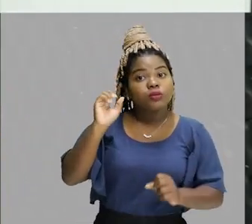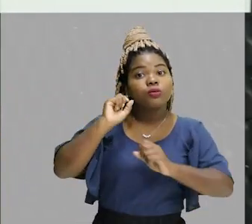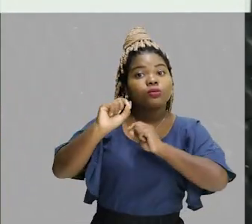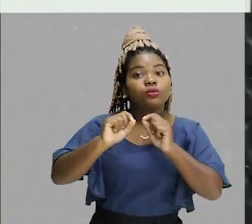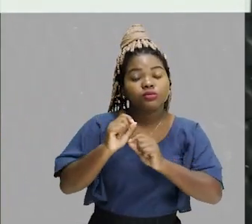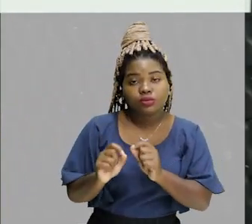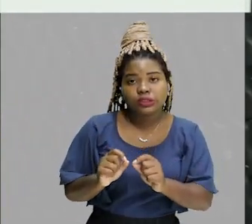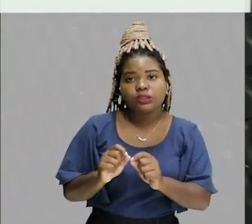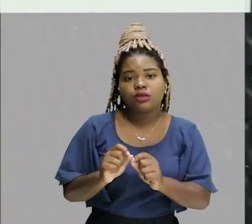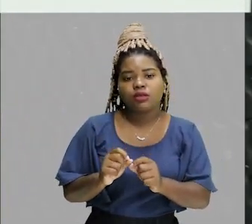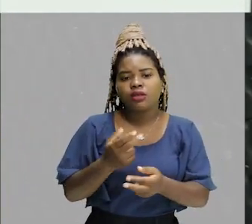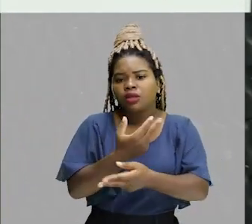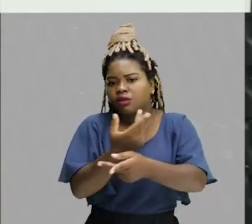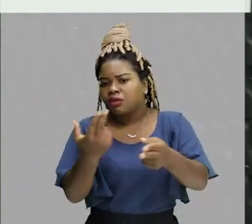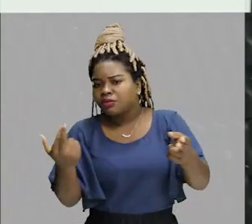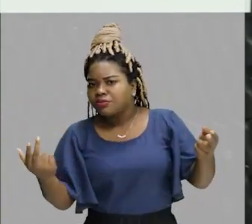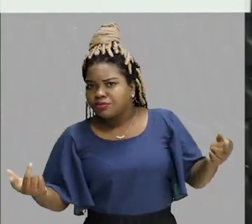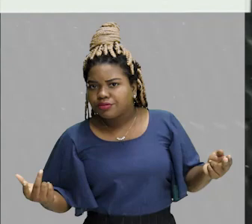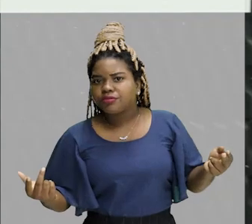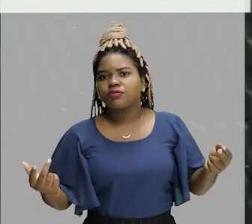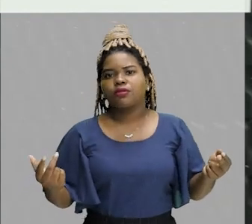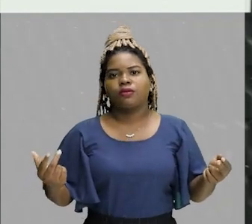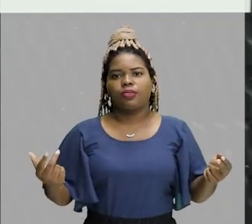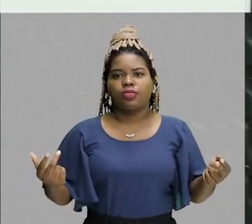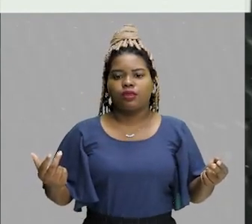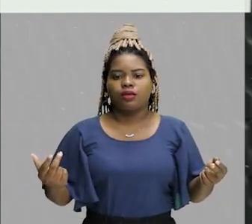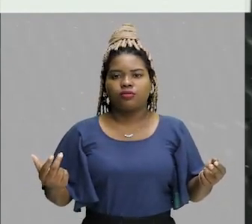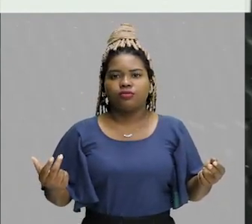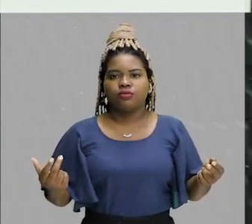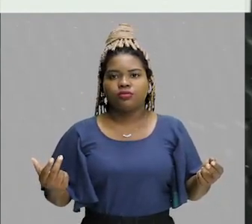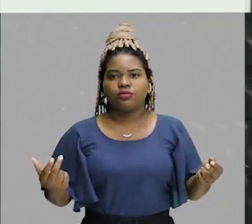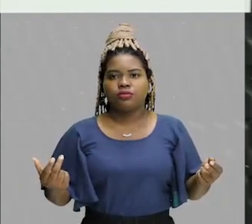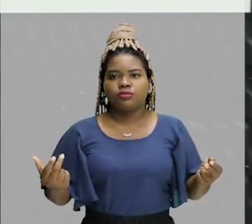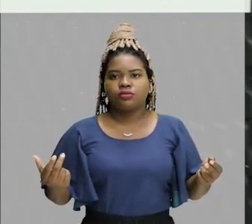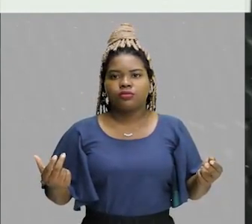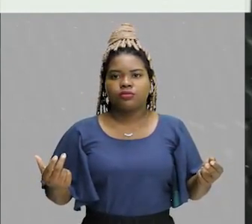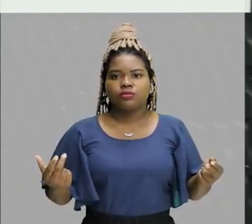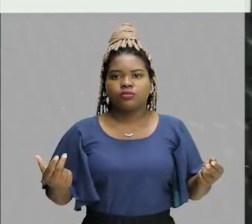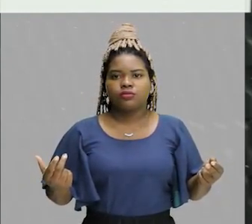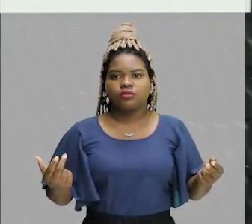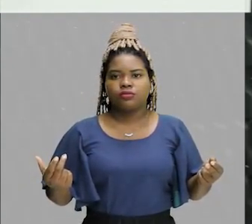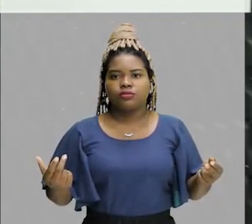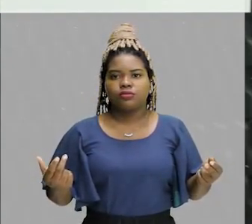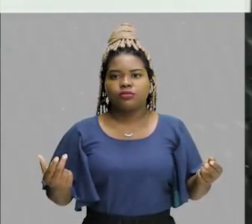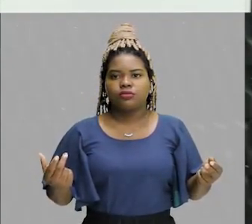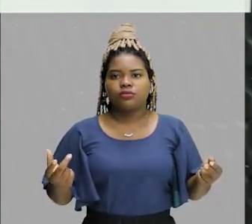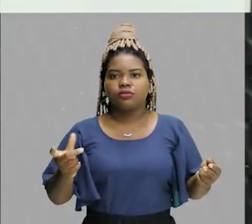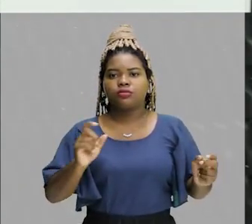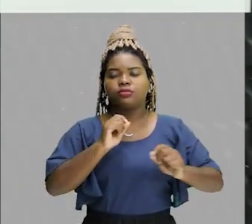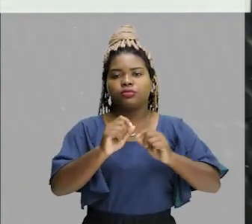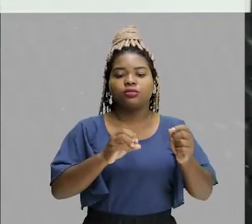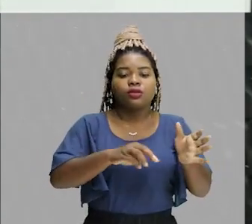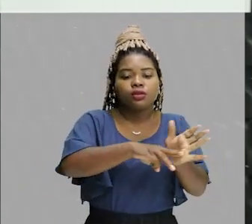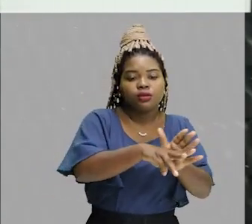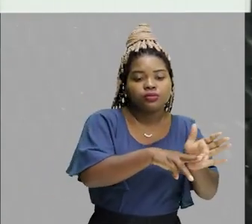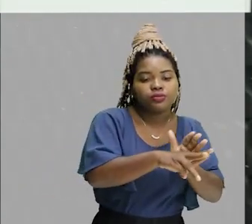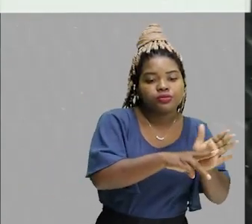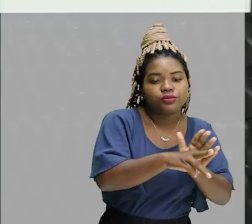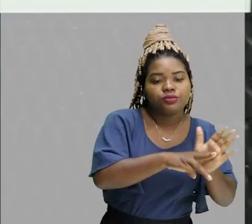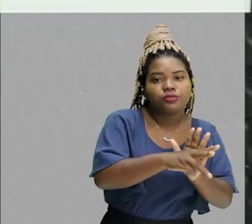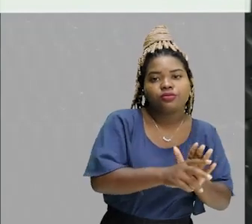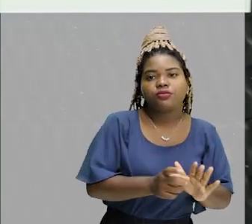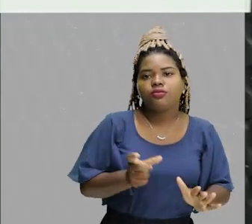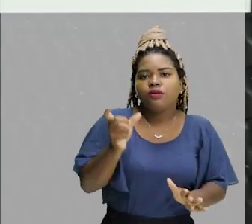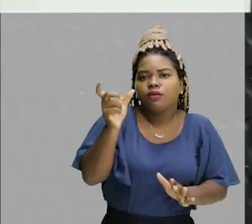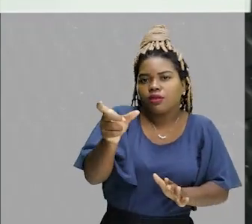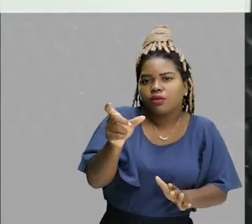em vários momentos este método ele foi compreendido e desenvolvido de formas diferentes, tá? Mas nós não temos